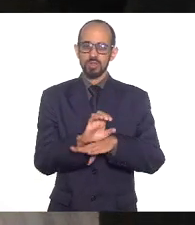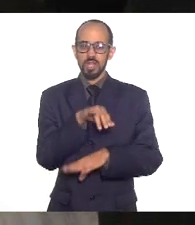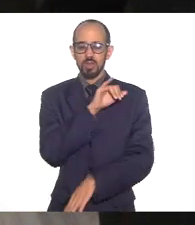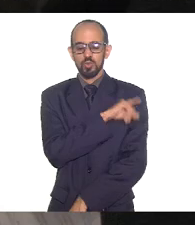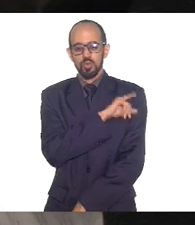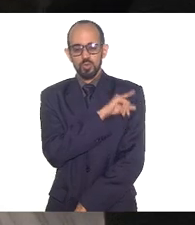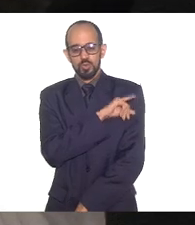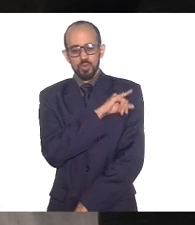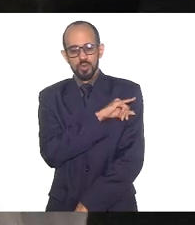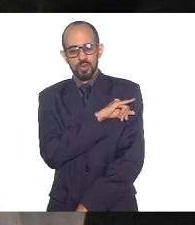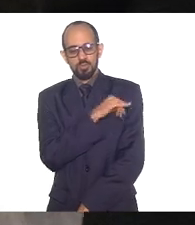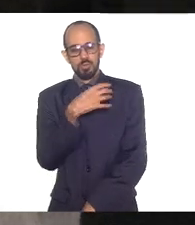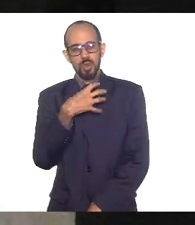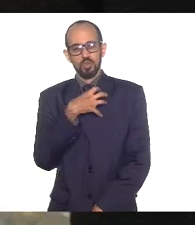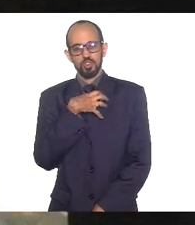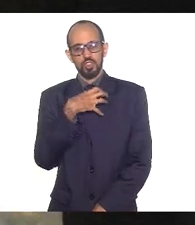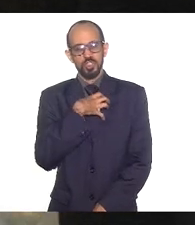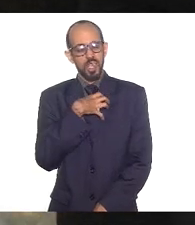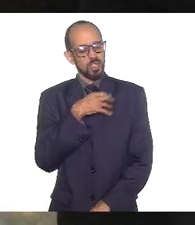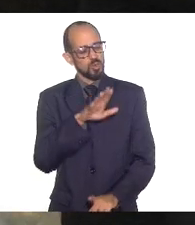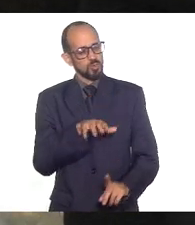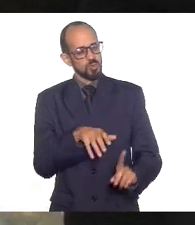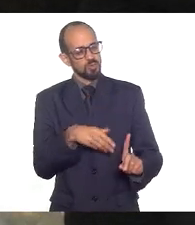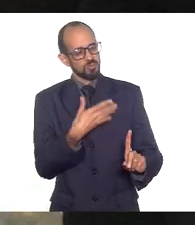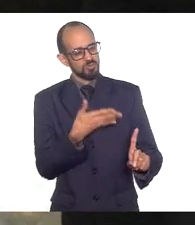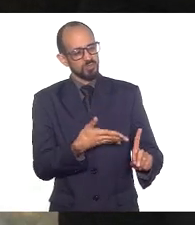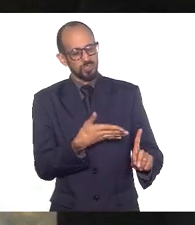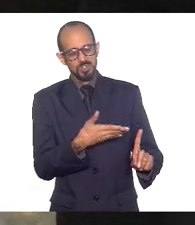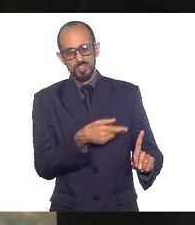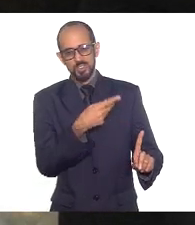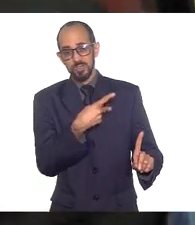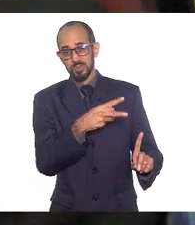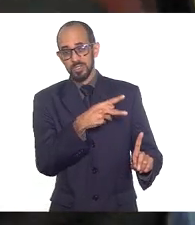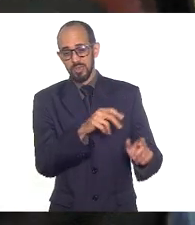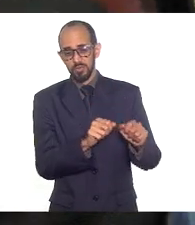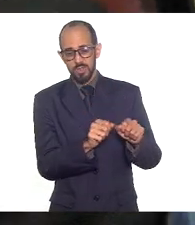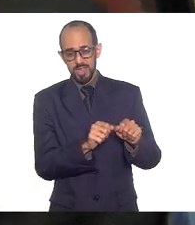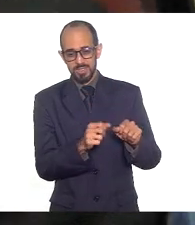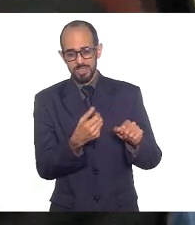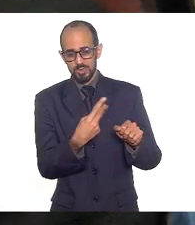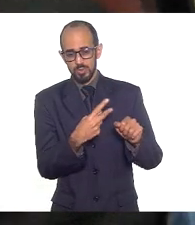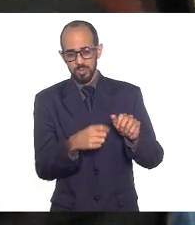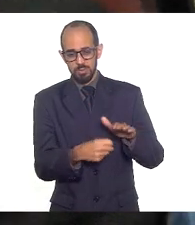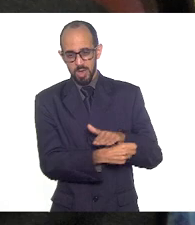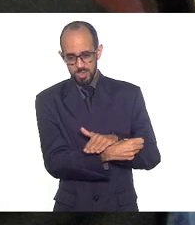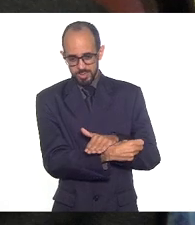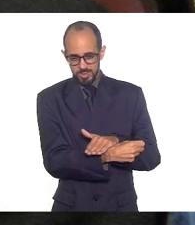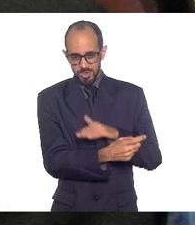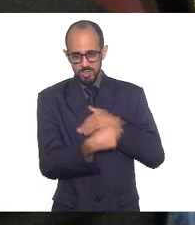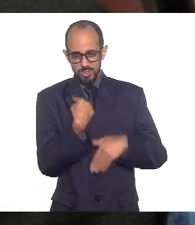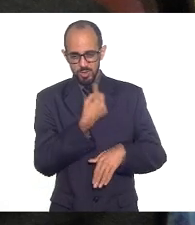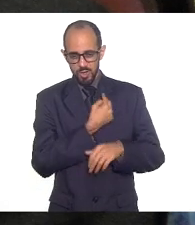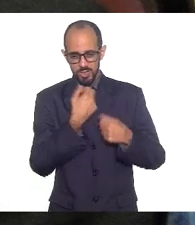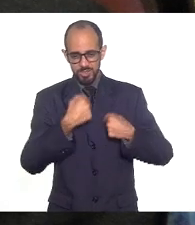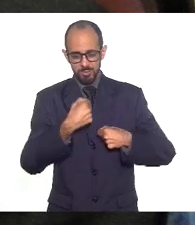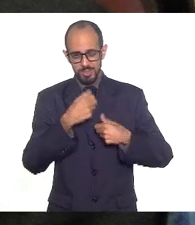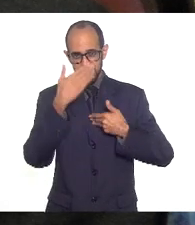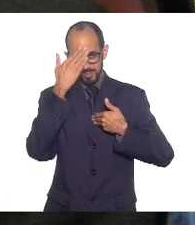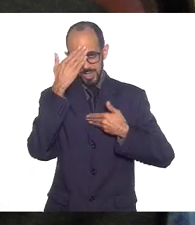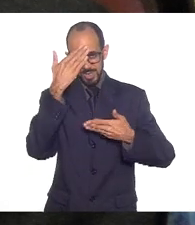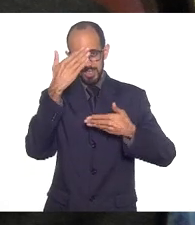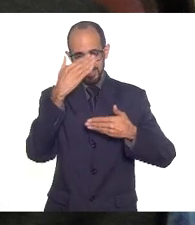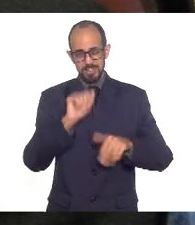do Rio de Janeiro teve a maneira digna que você exerce o seu mandato por isso nós aqui temos que te